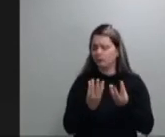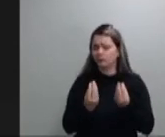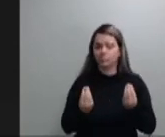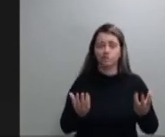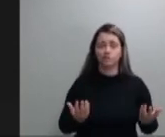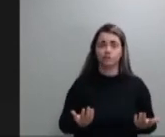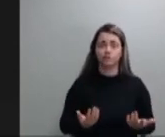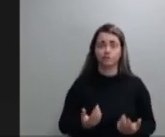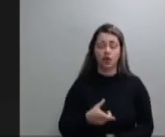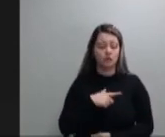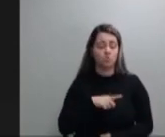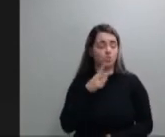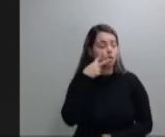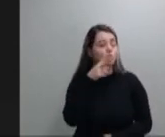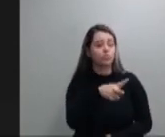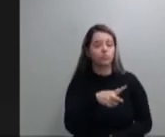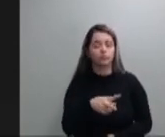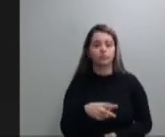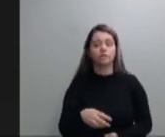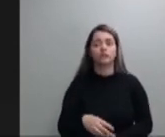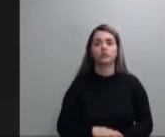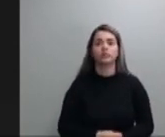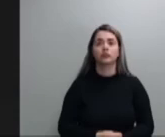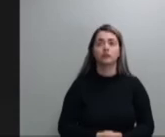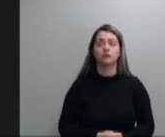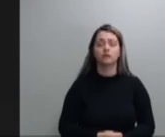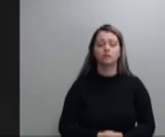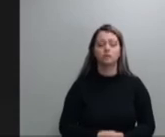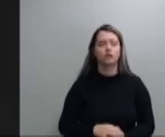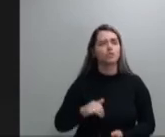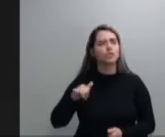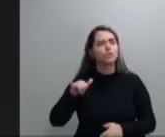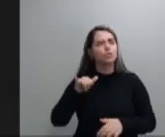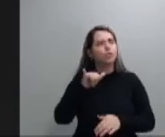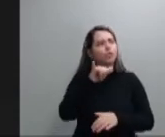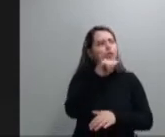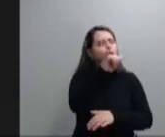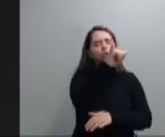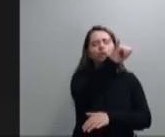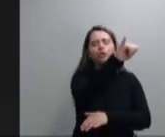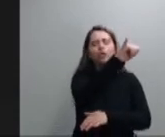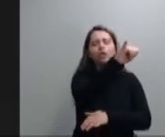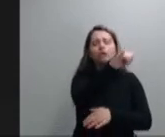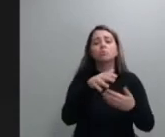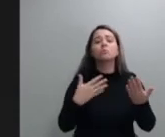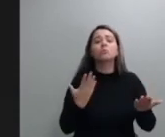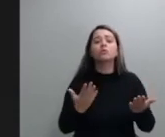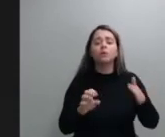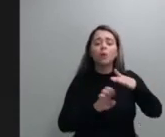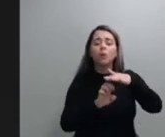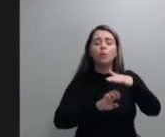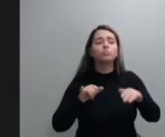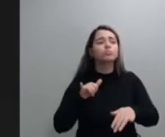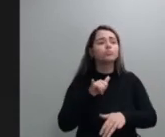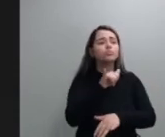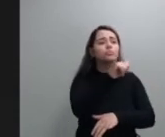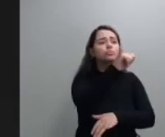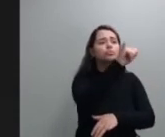tenho aqui ministra Regina as companhias aéreas quantas tem no Brasil conte mais de 5